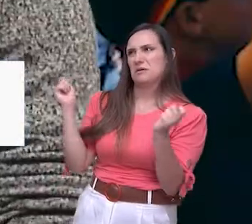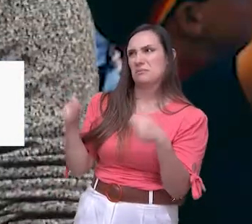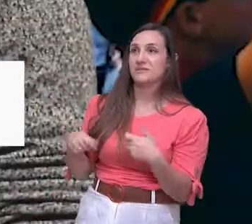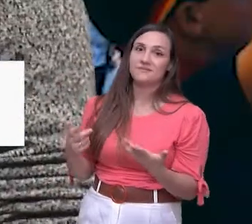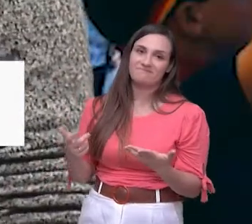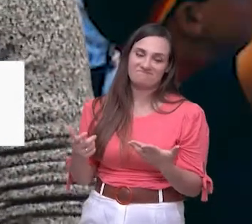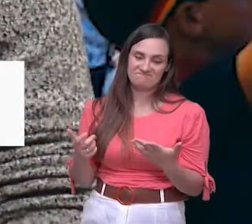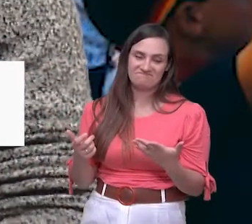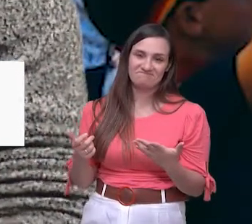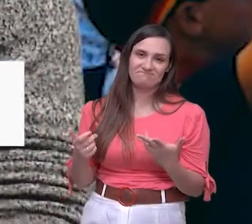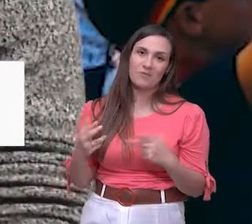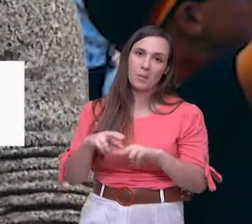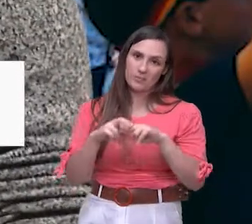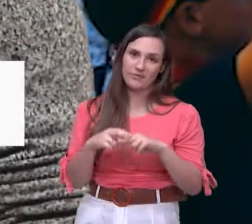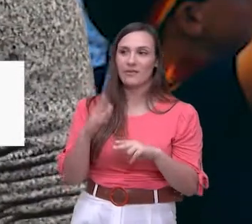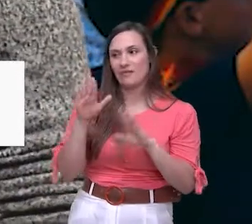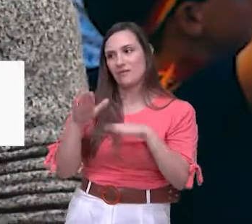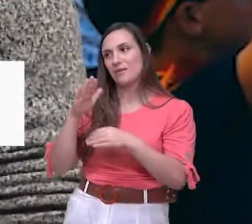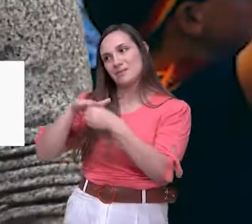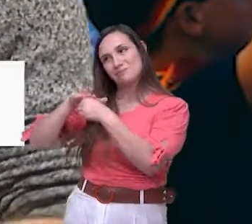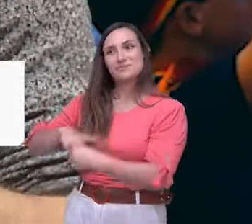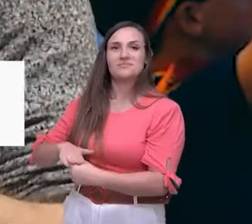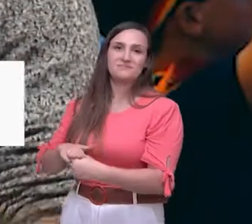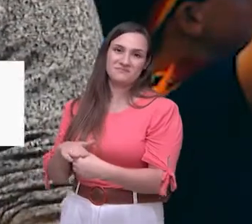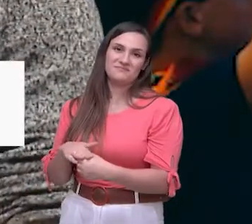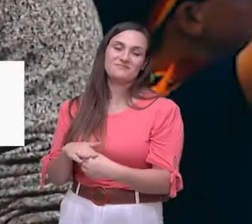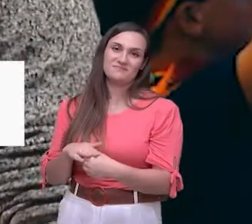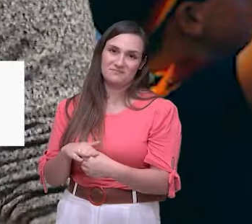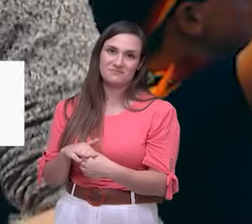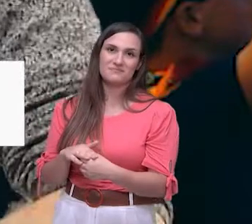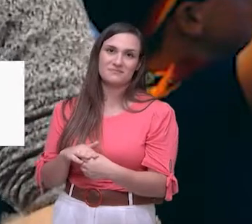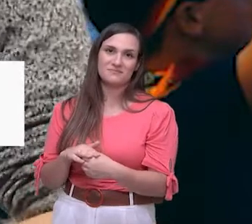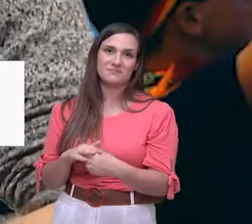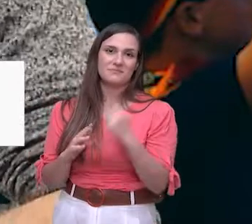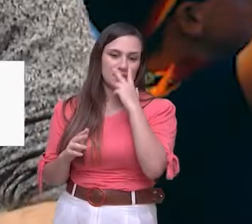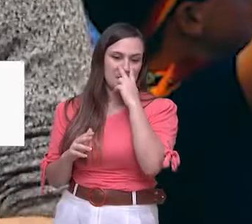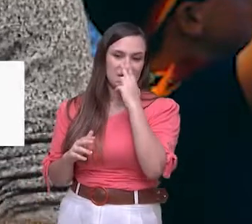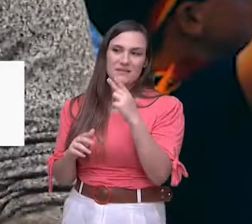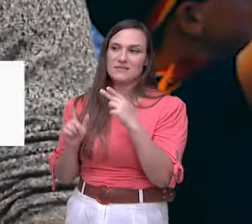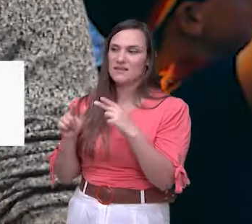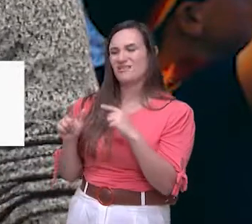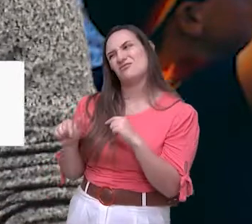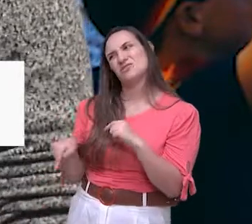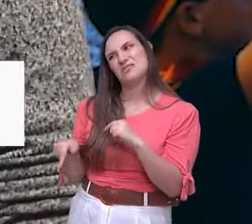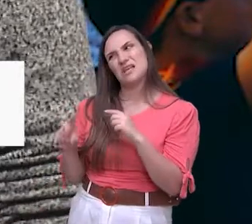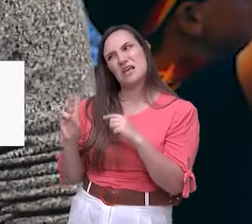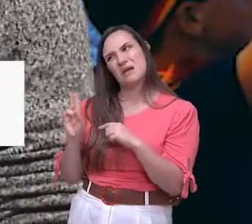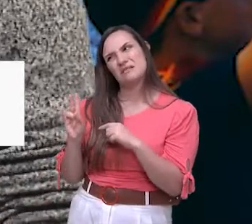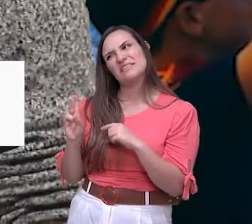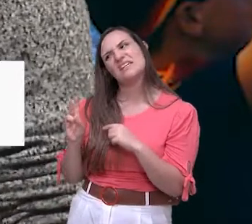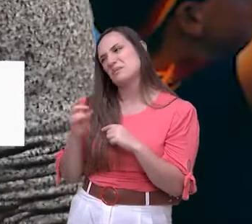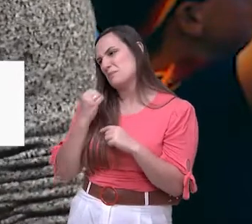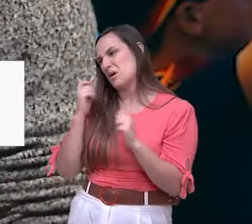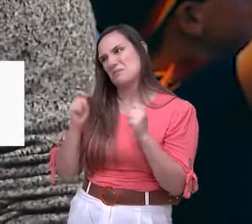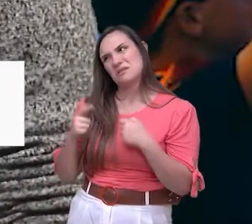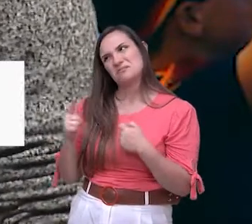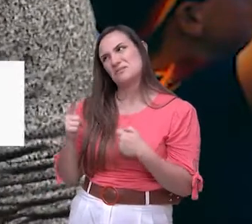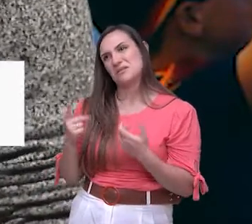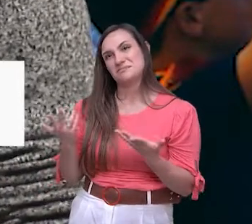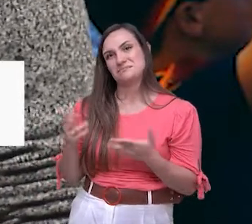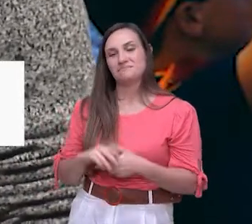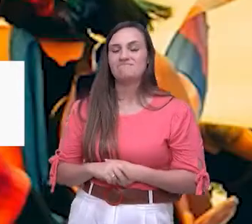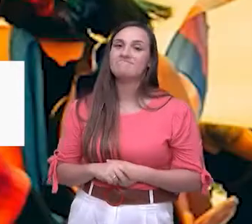e não pelo filtro do gênero eu da orientação sexual de uma maneira de certo modo restritiva como fomos ensinados